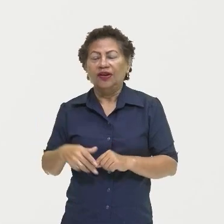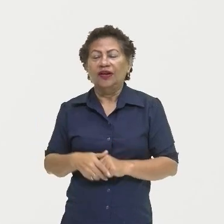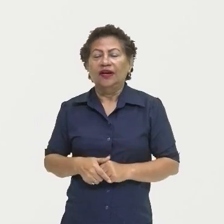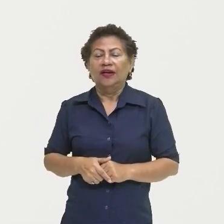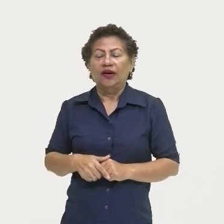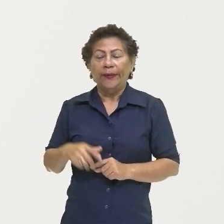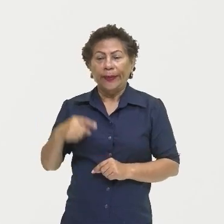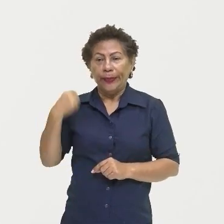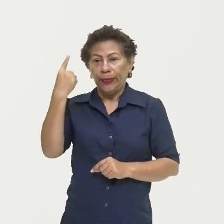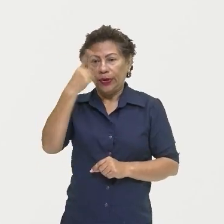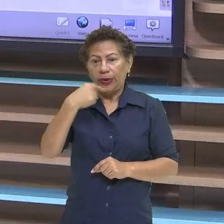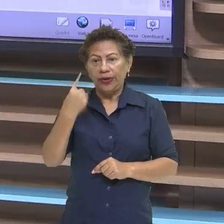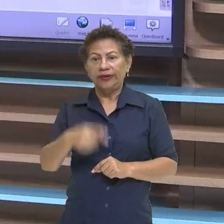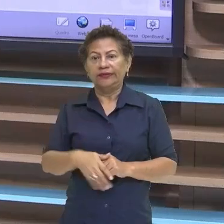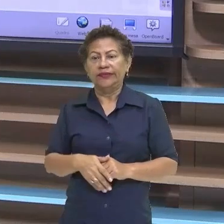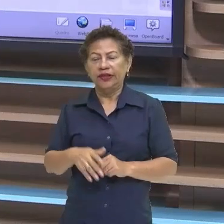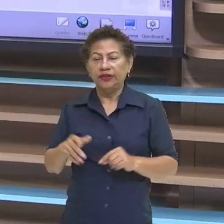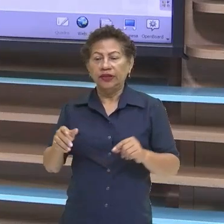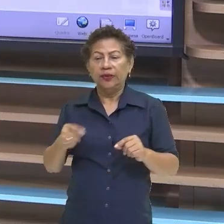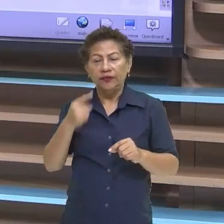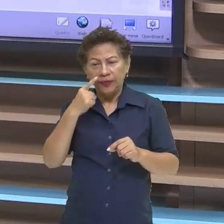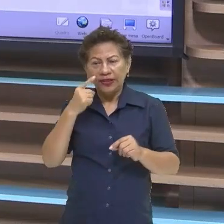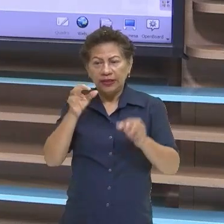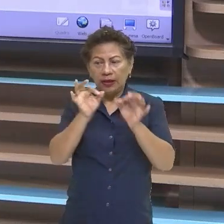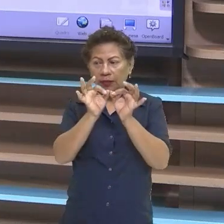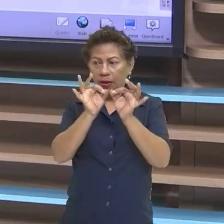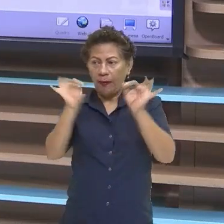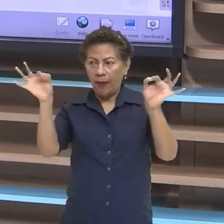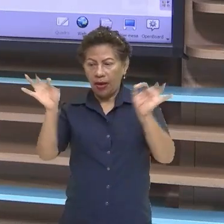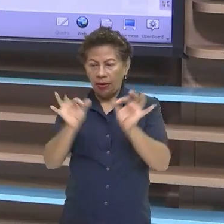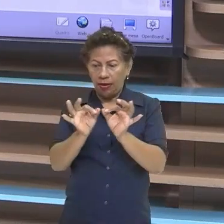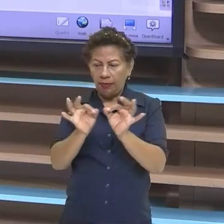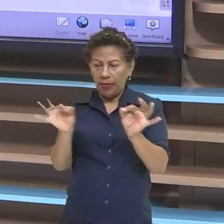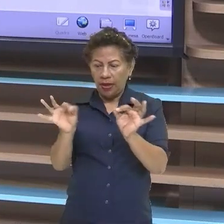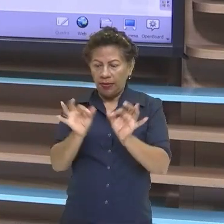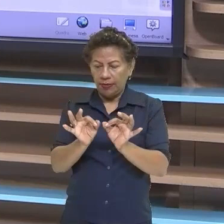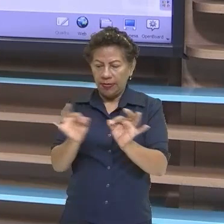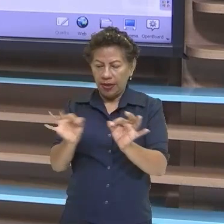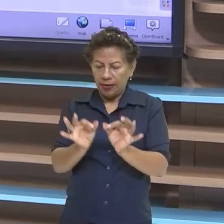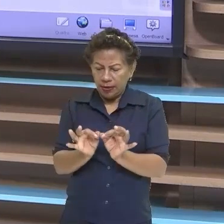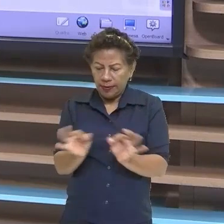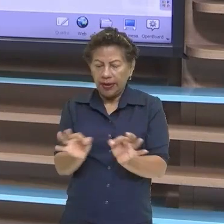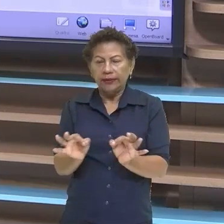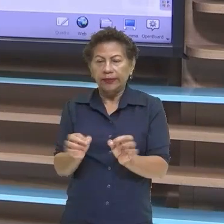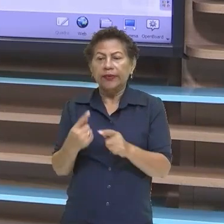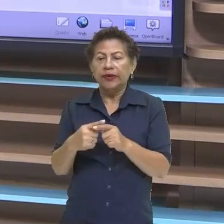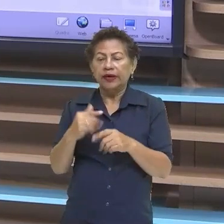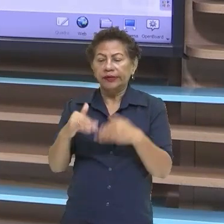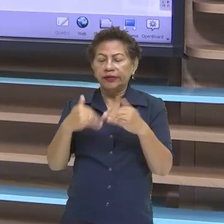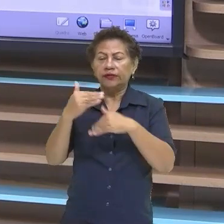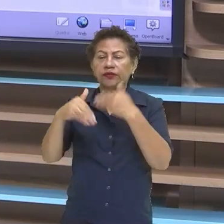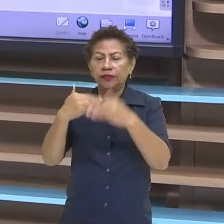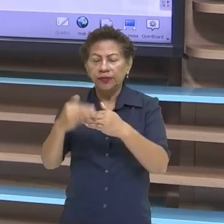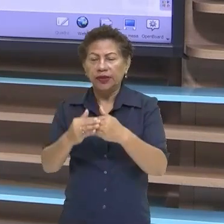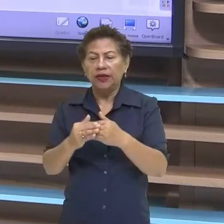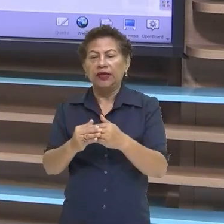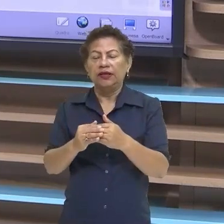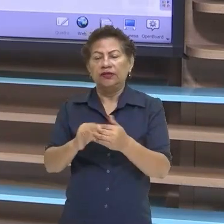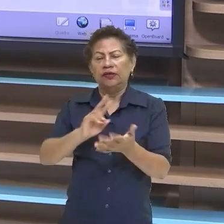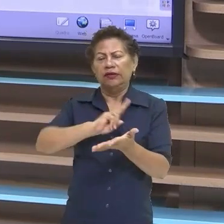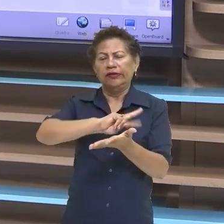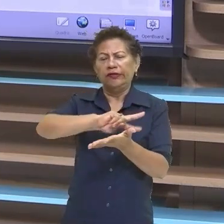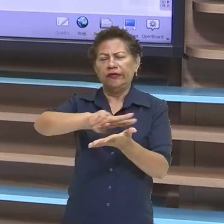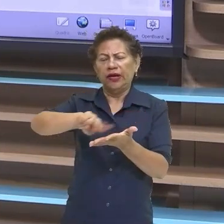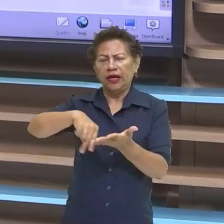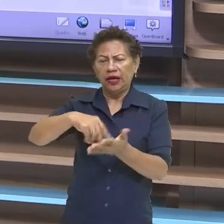gente, elas acabaram diminuindo com o desenvolvimento desses meios de transporte, né? Hoje você